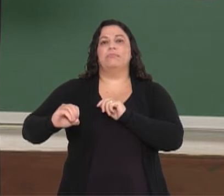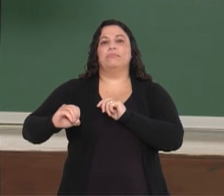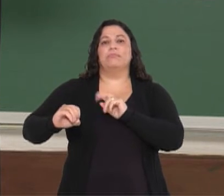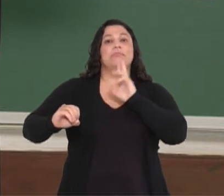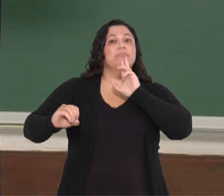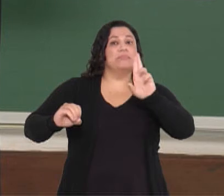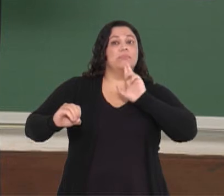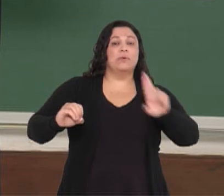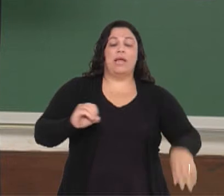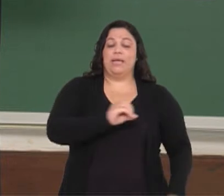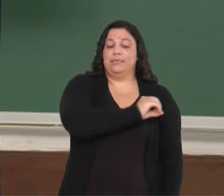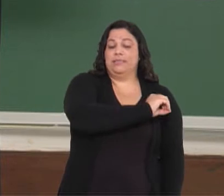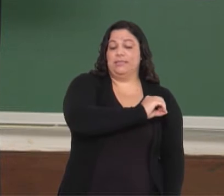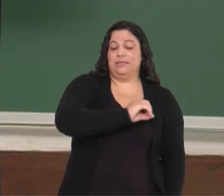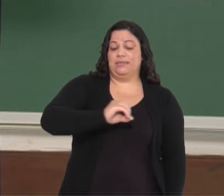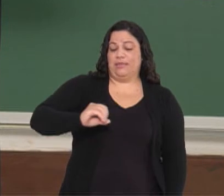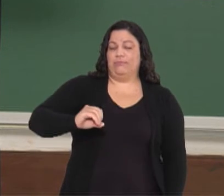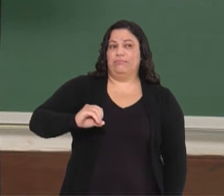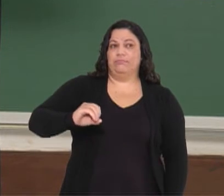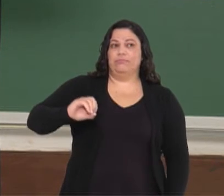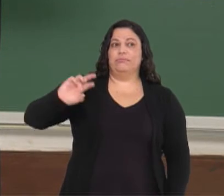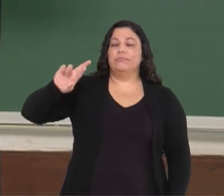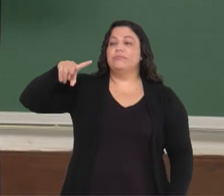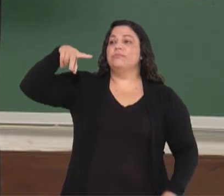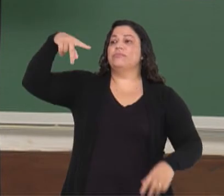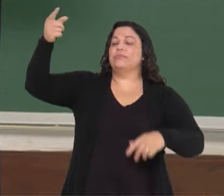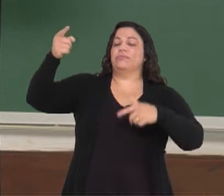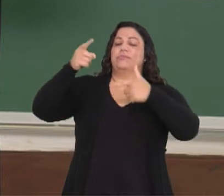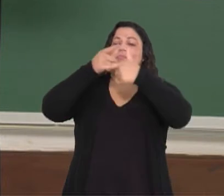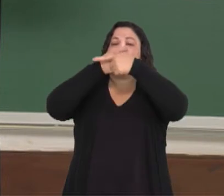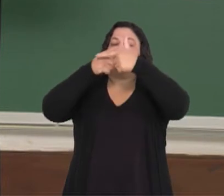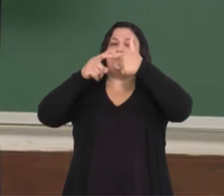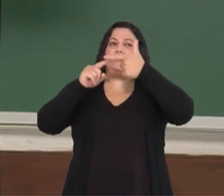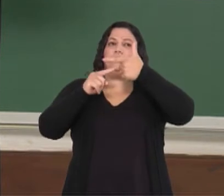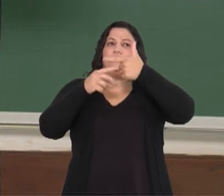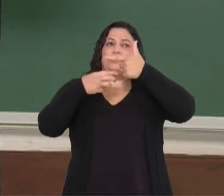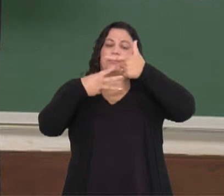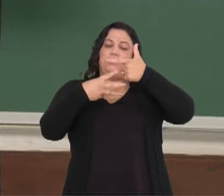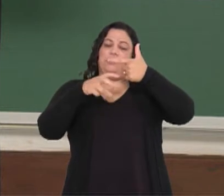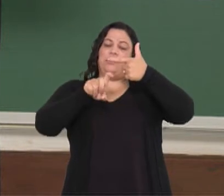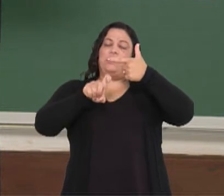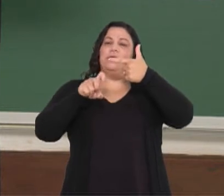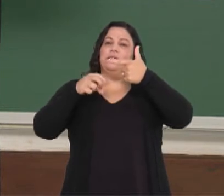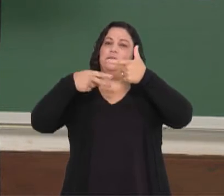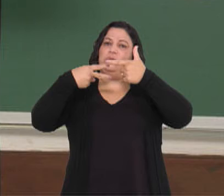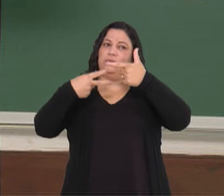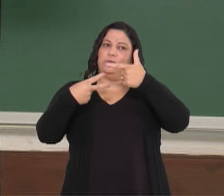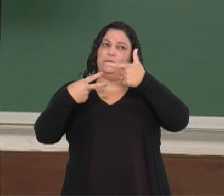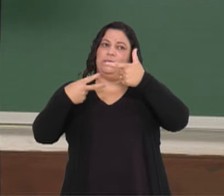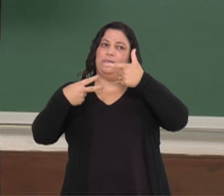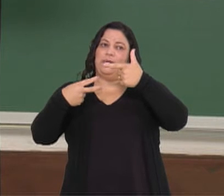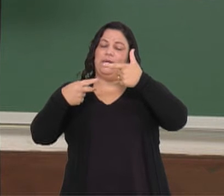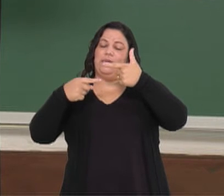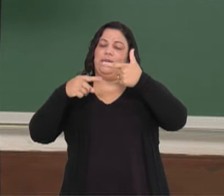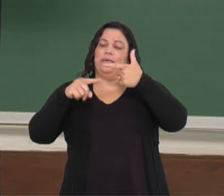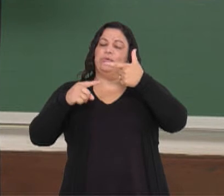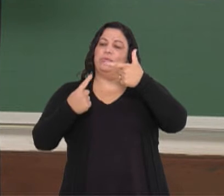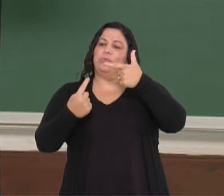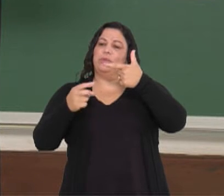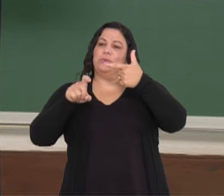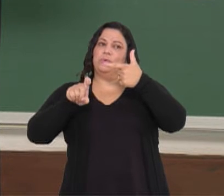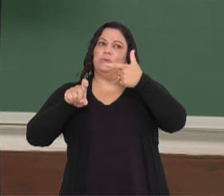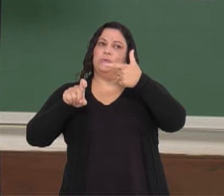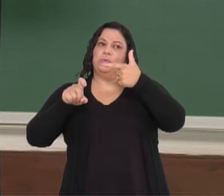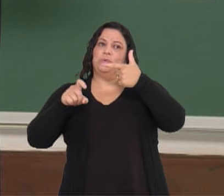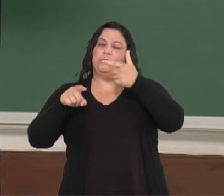zero. Nós temos como quociente 3x² mais 1x menos 1